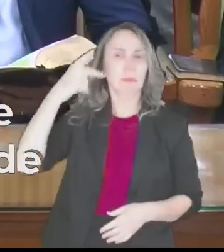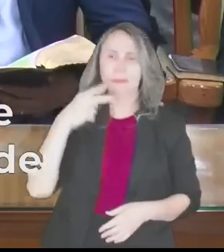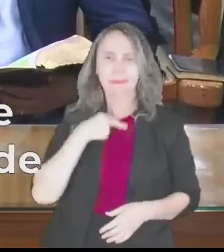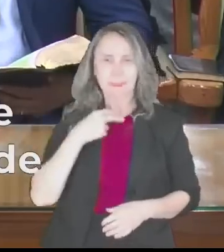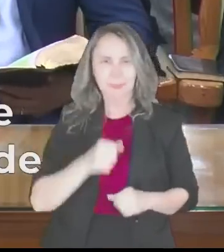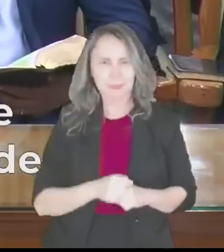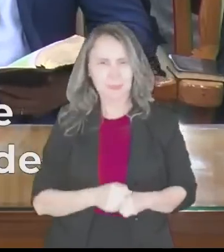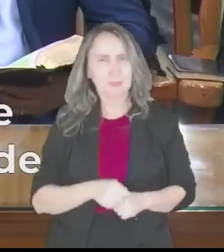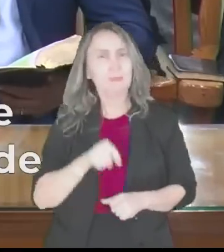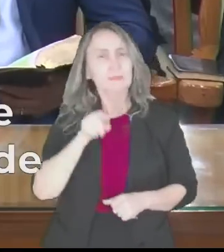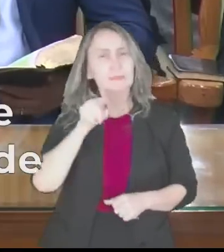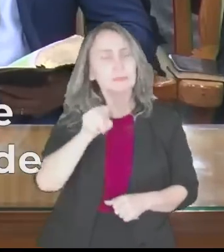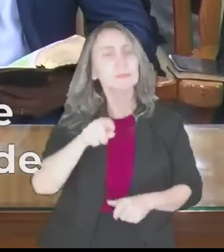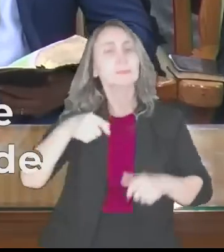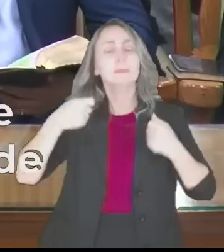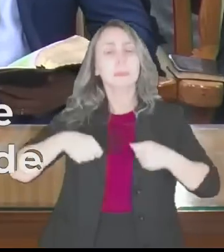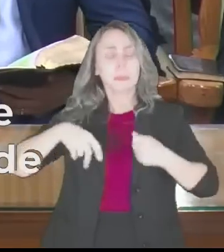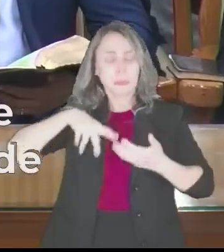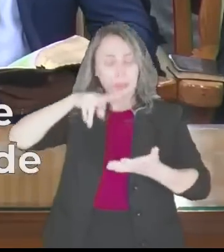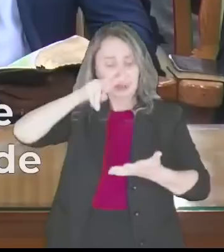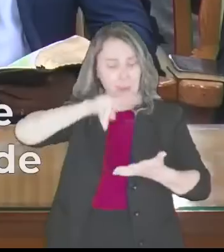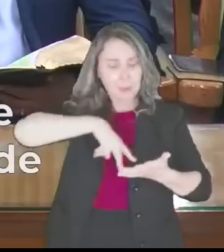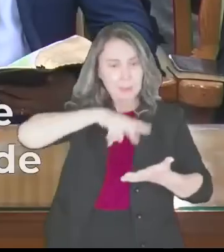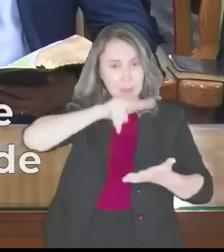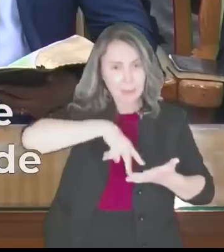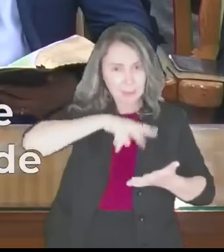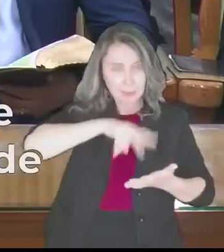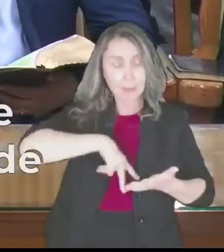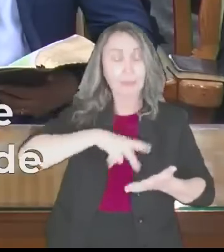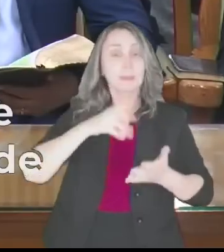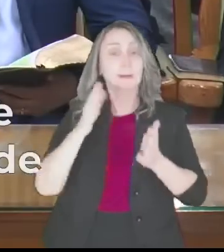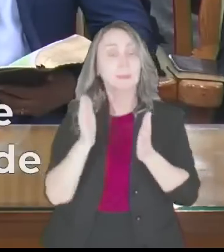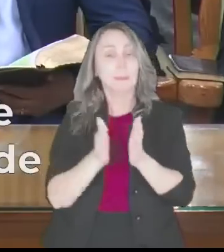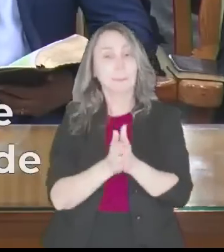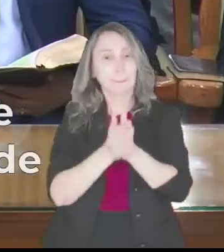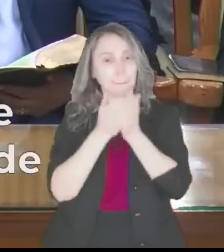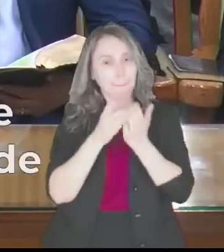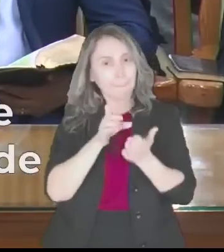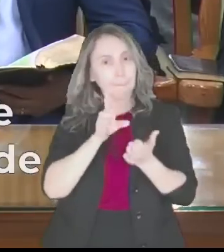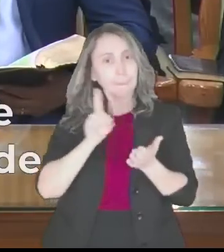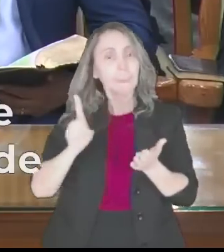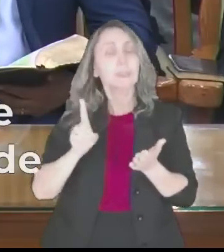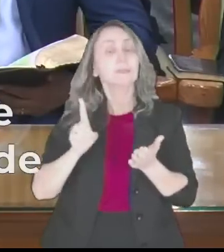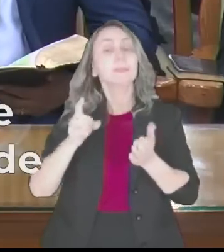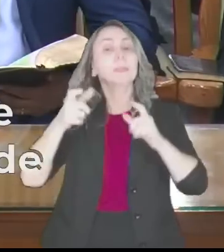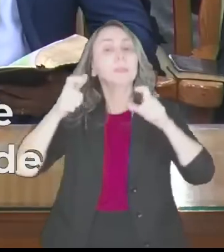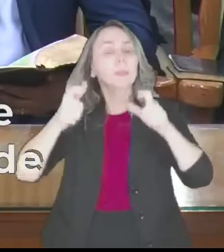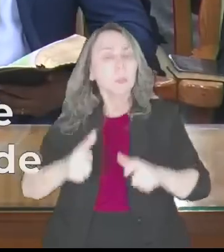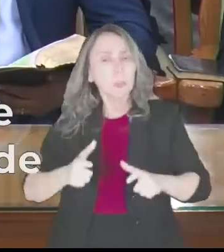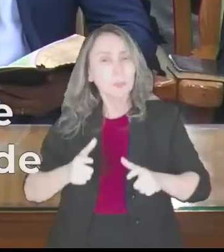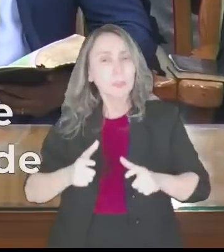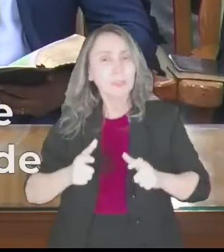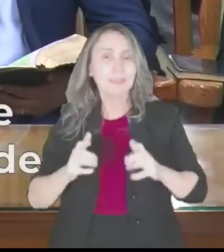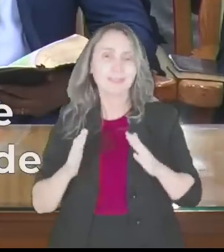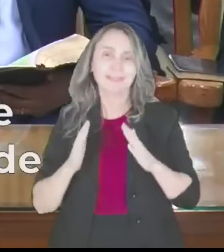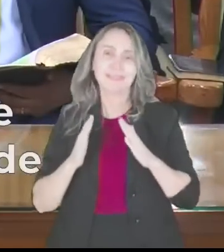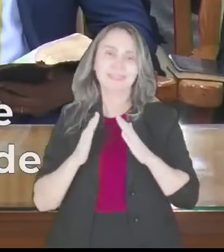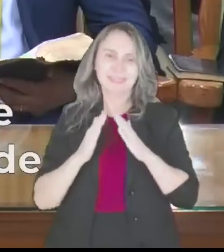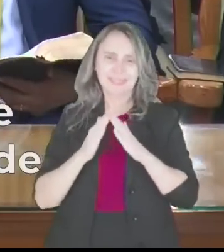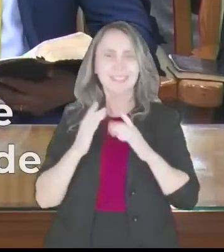Você tem que ler a Bíblia na casa, você tem que aprender na casa da mãe.